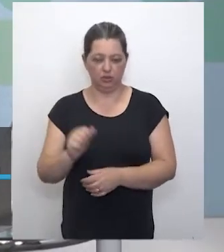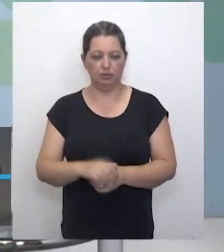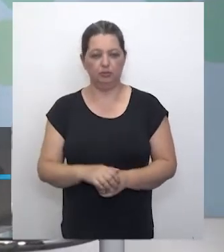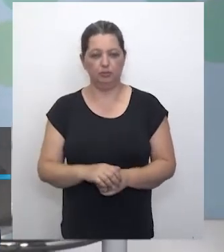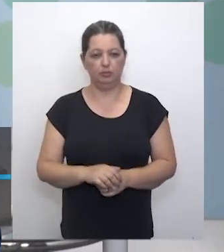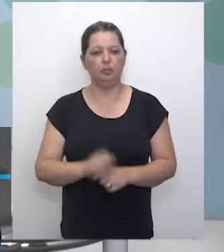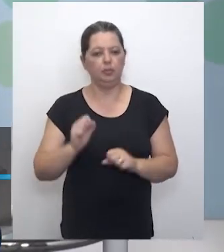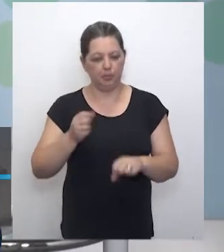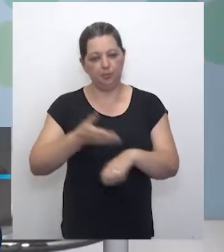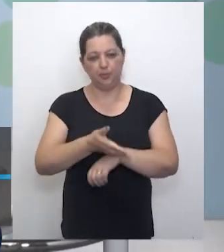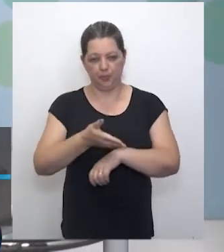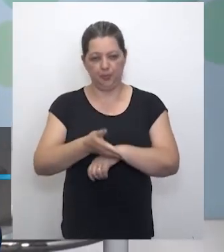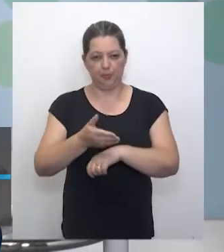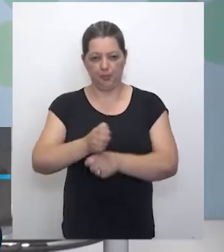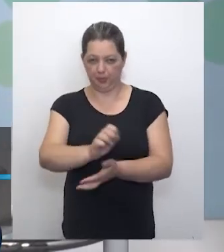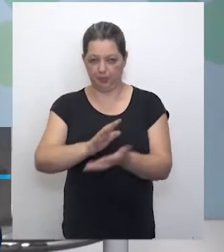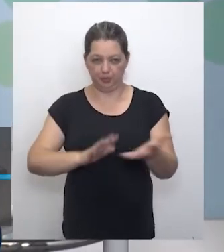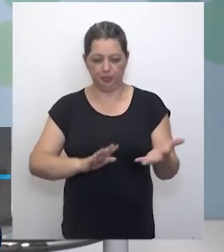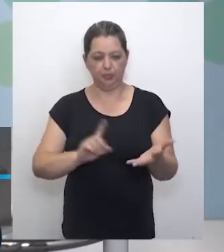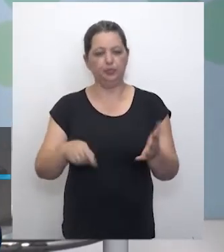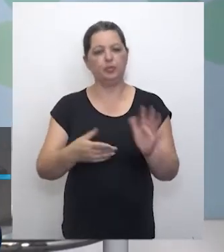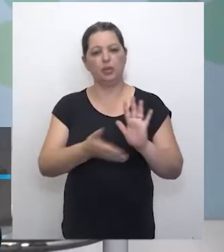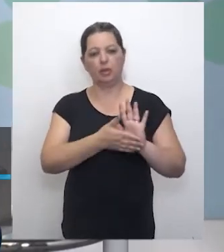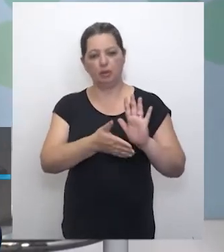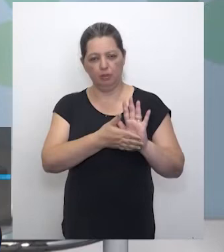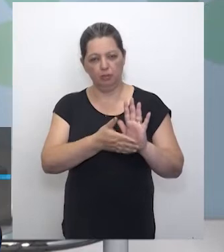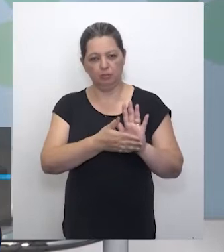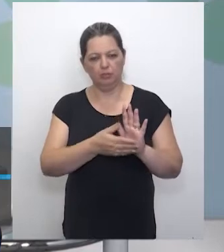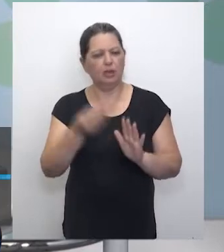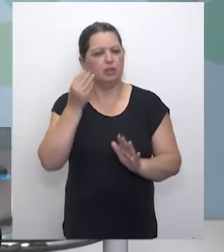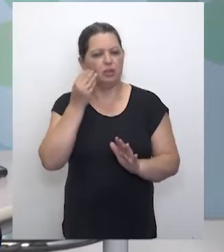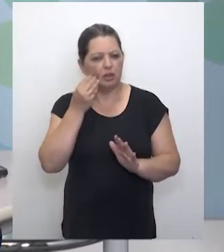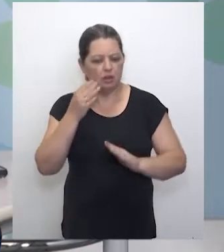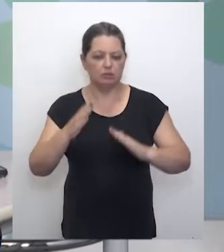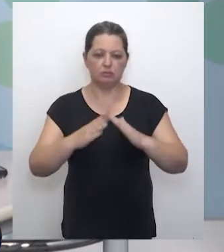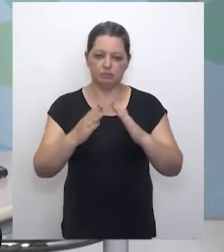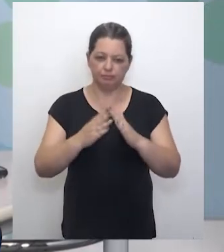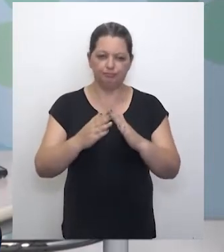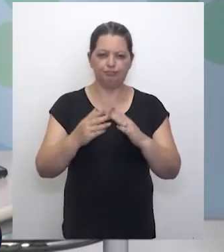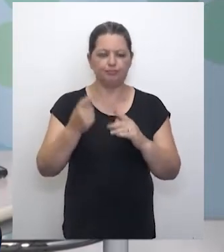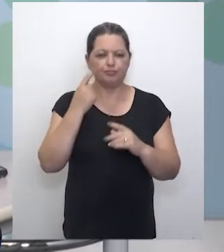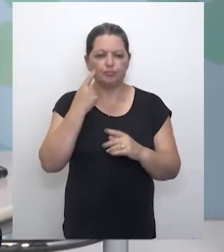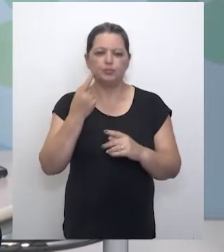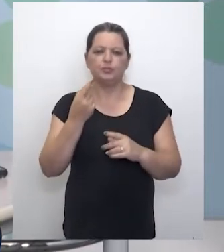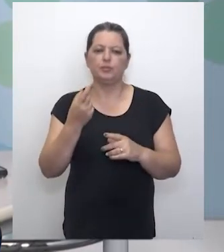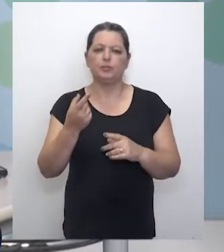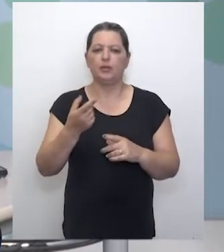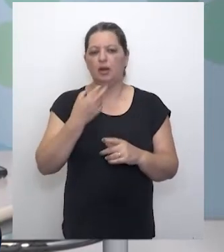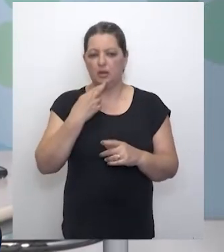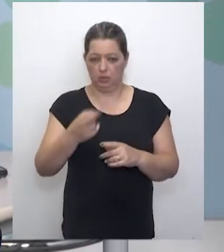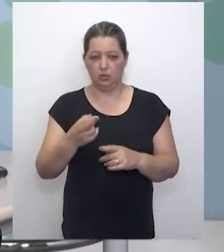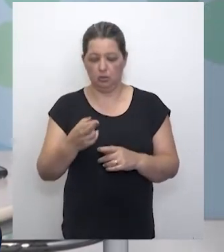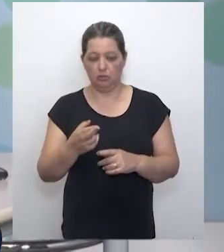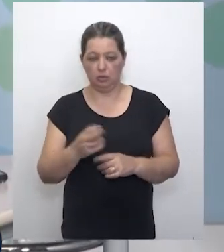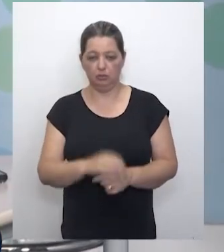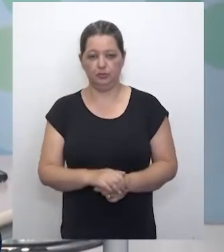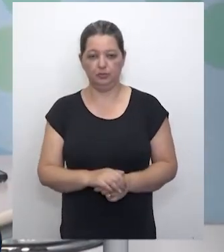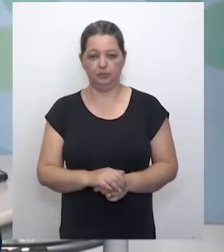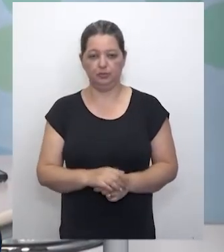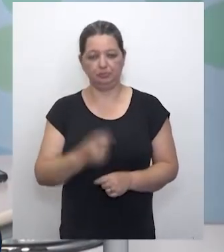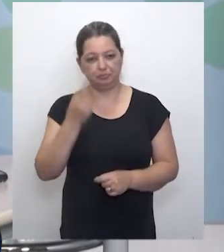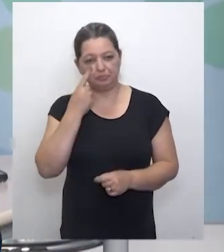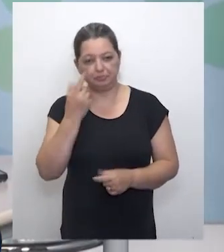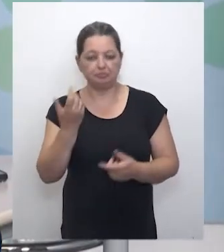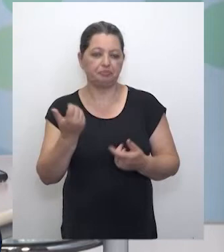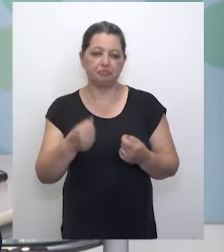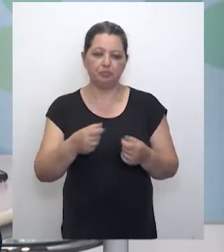das atividades. Então, quando a professora Inês propor aí um exercício, tentem fazer na sua casa, vê se você está conseguindo, tenta chegar em alguma resposta, tá bom? E você vai ver com a gente